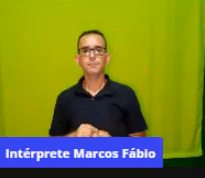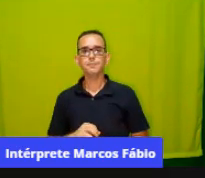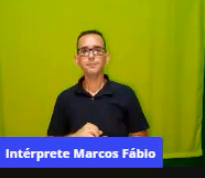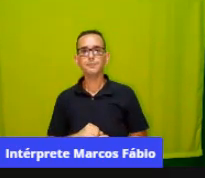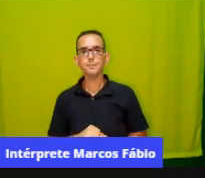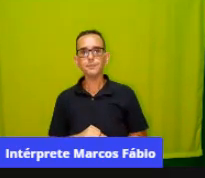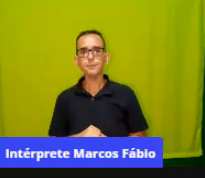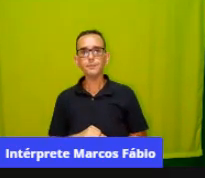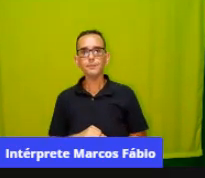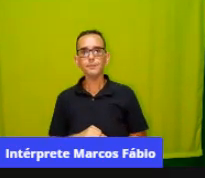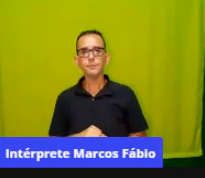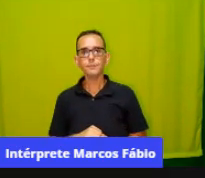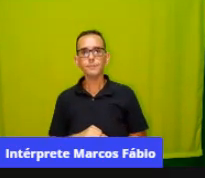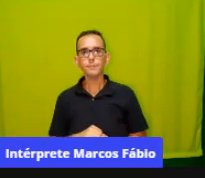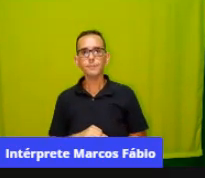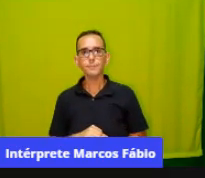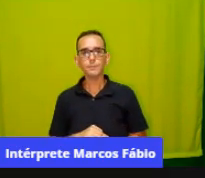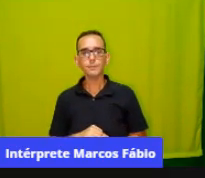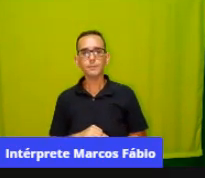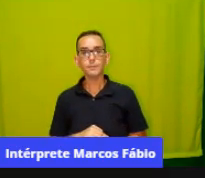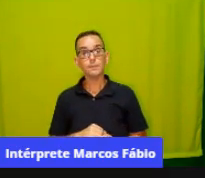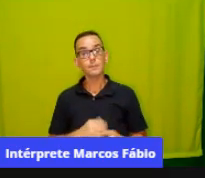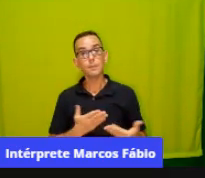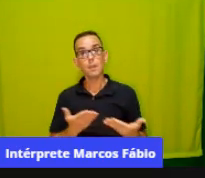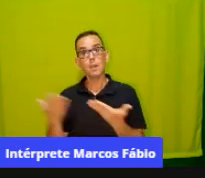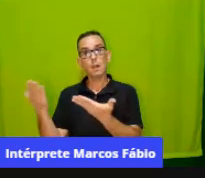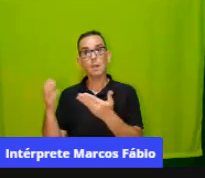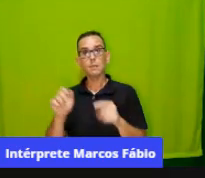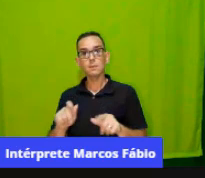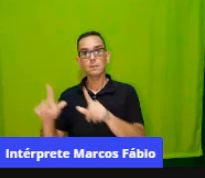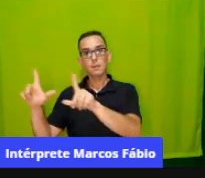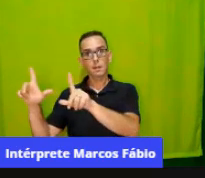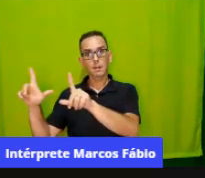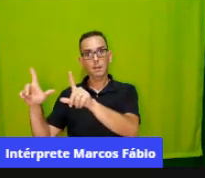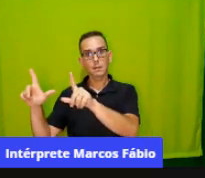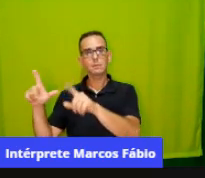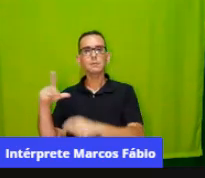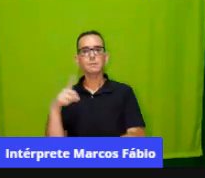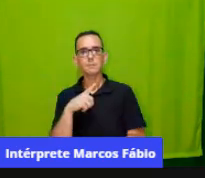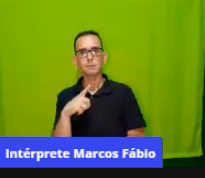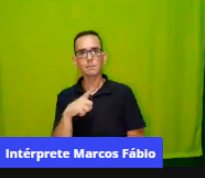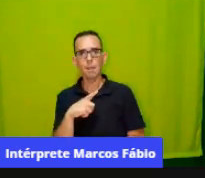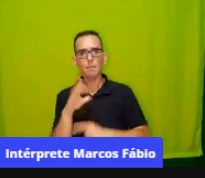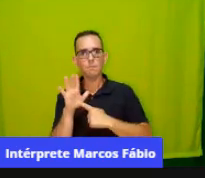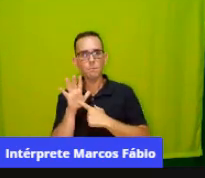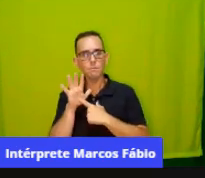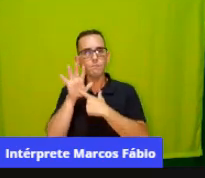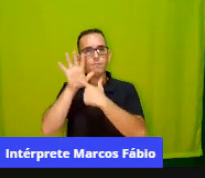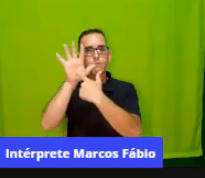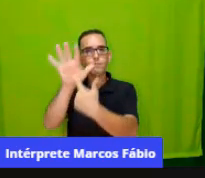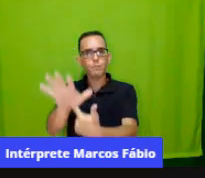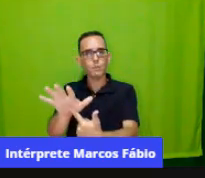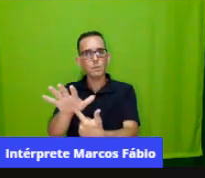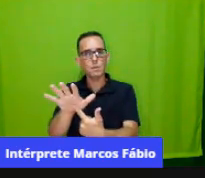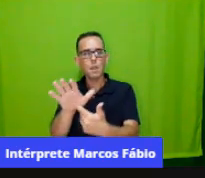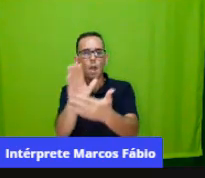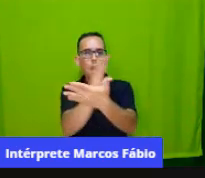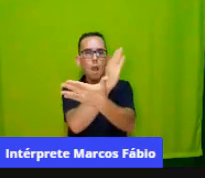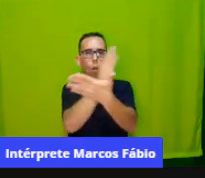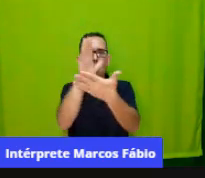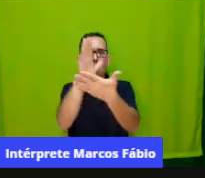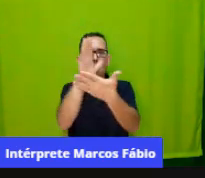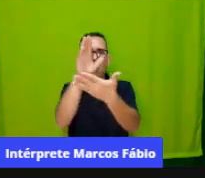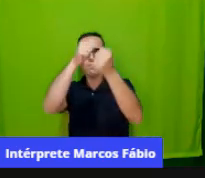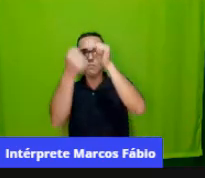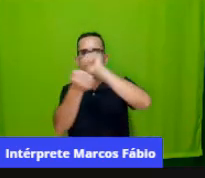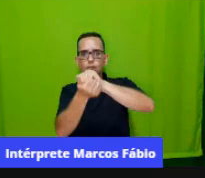Pode passar. Nesse próximo slide, nós estamos demonstrando para vocês algumas adequações